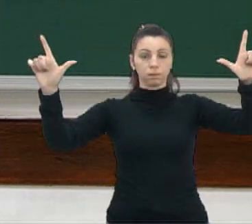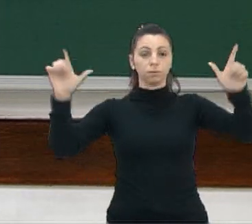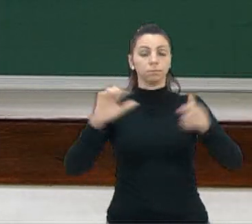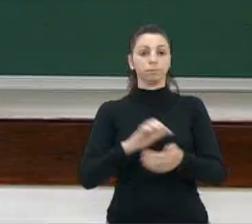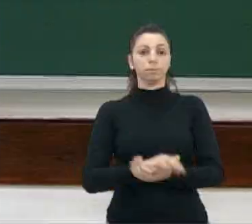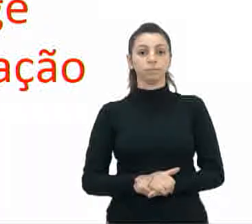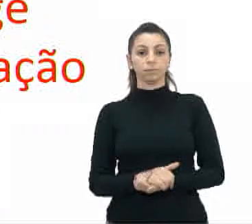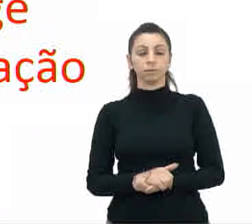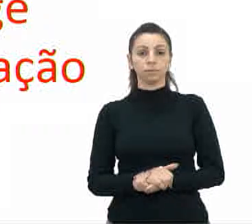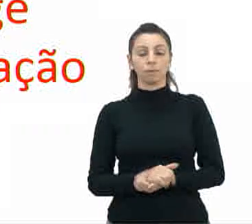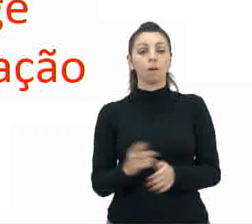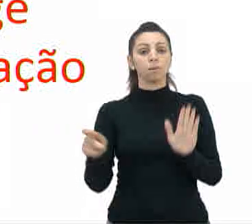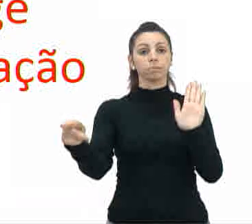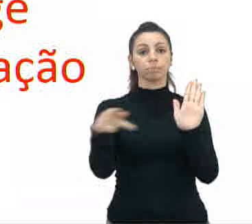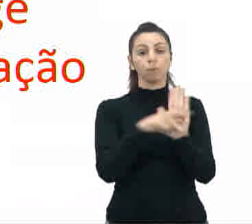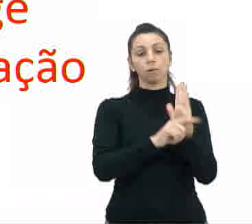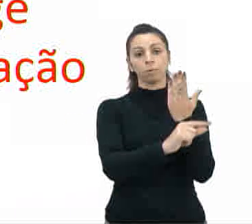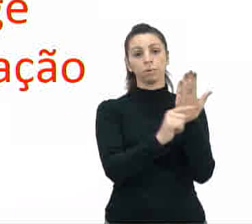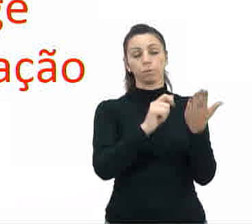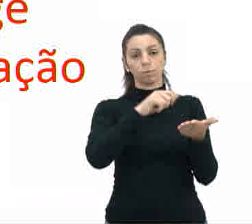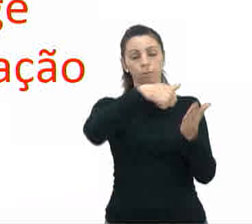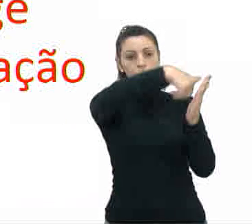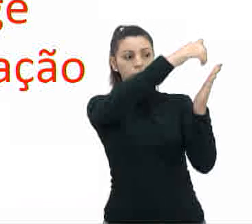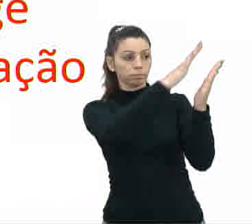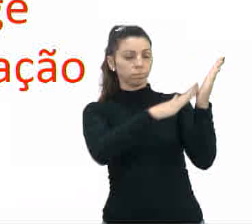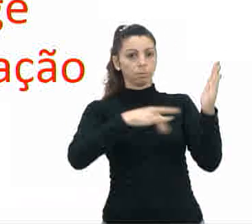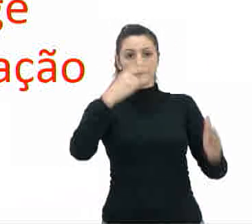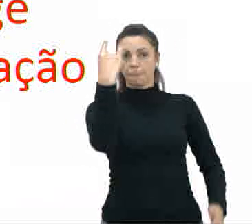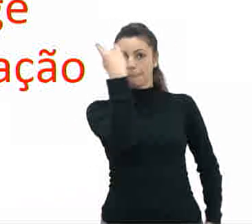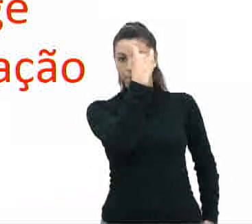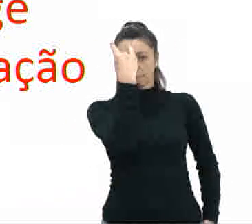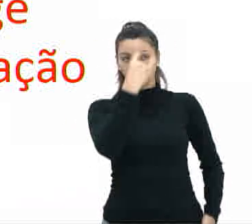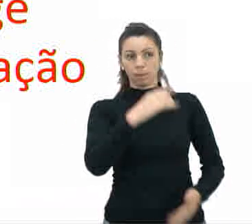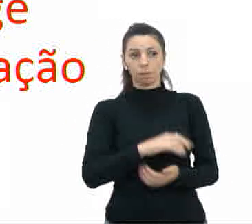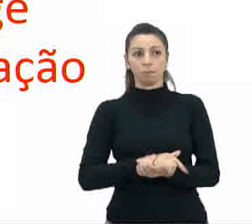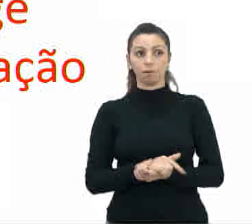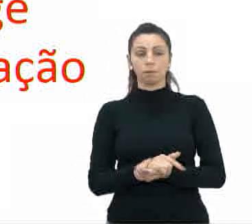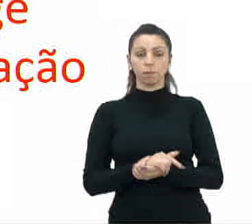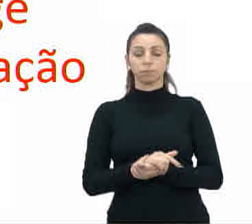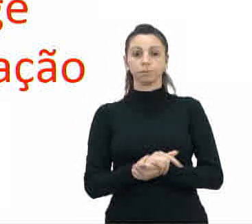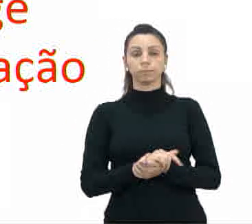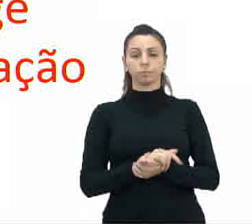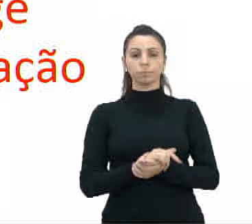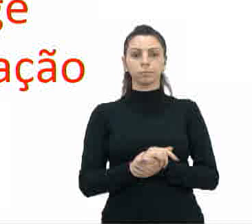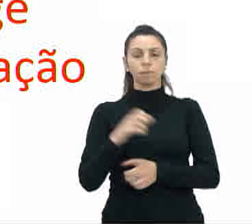Guernica, do Picasso, né? É uma obra de 37, onde ele